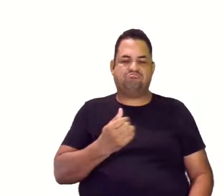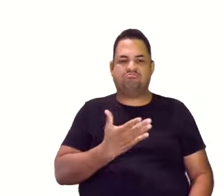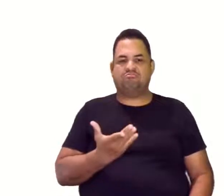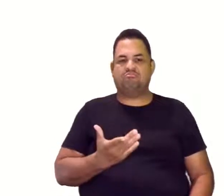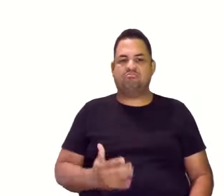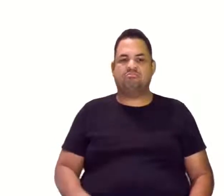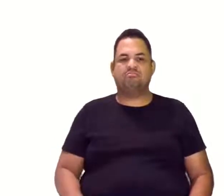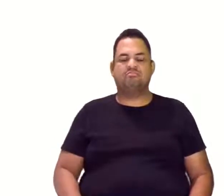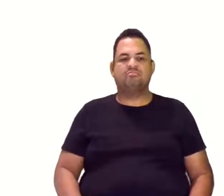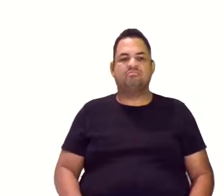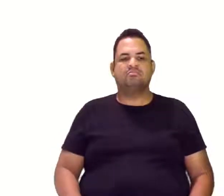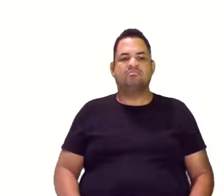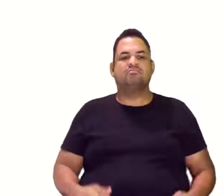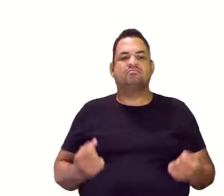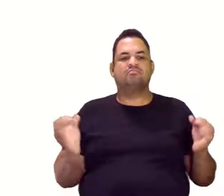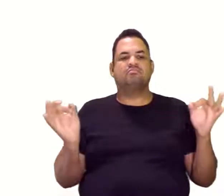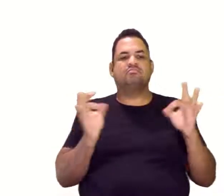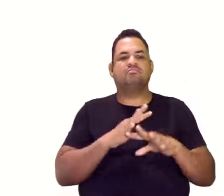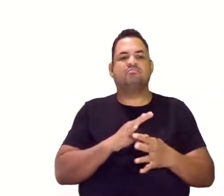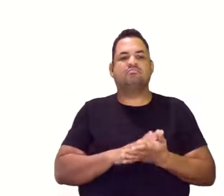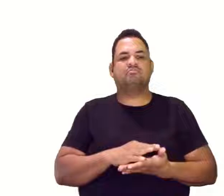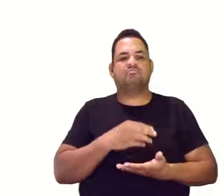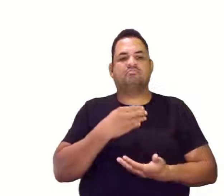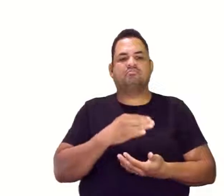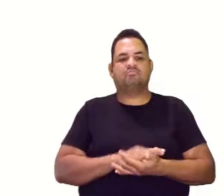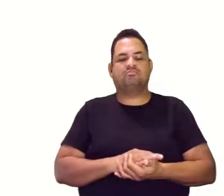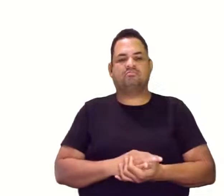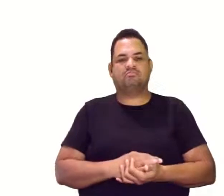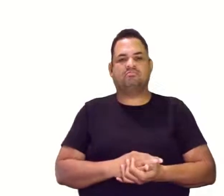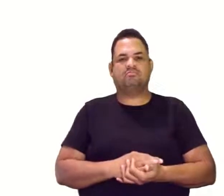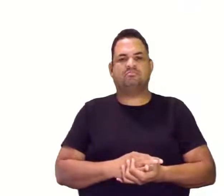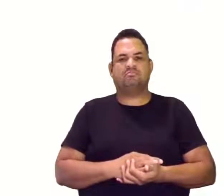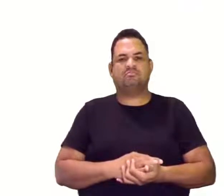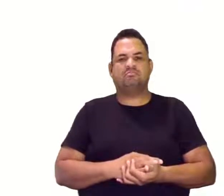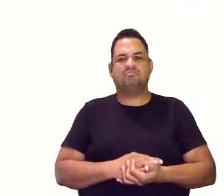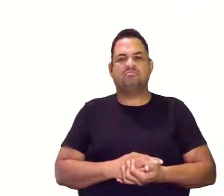valor aqui de dinheiro, pronto, já seria 306 a resposta, né?